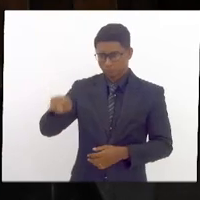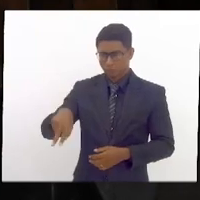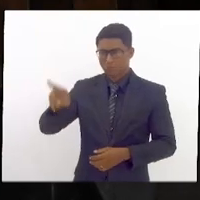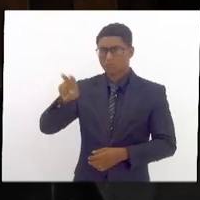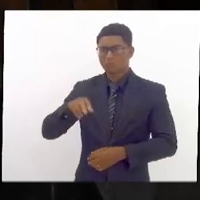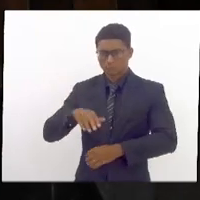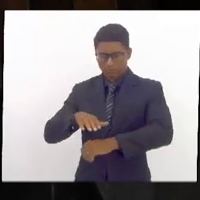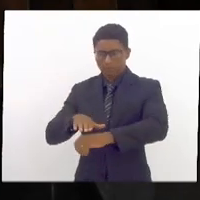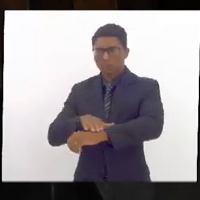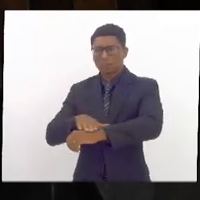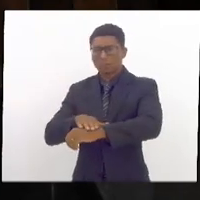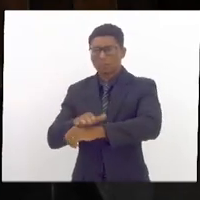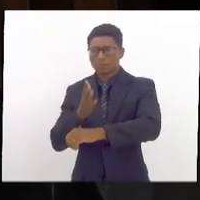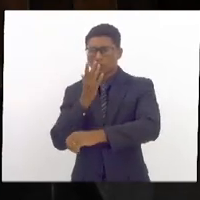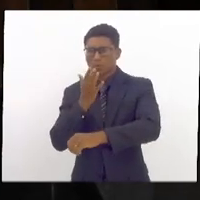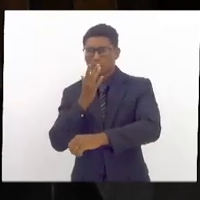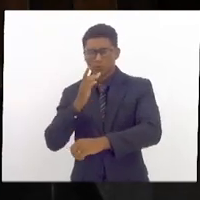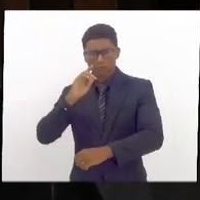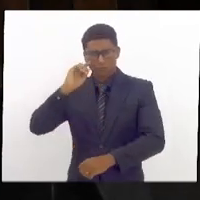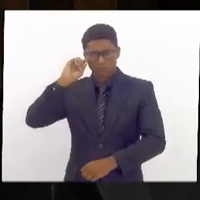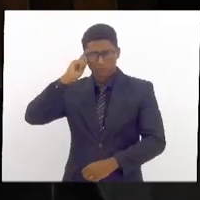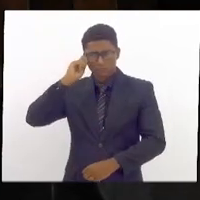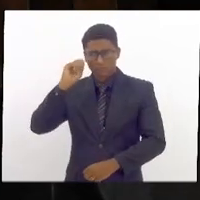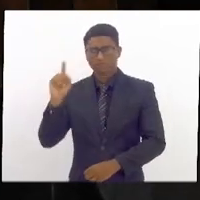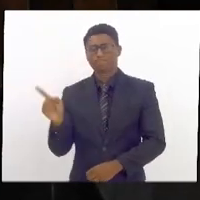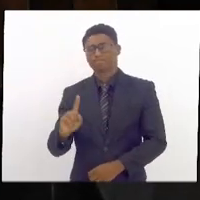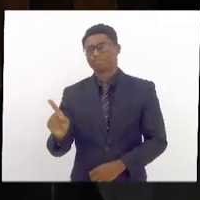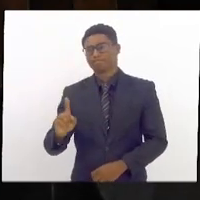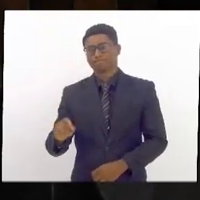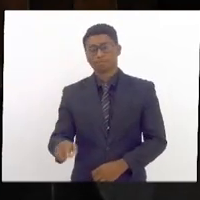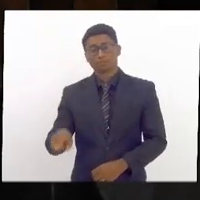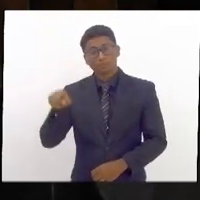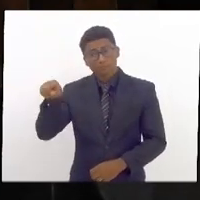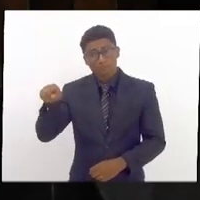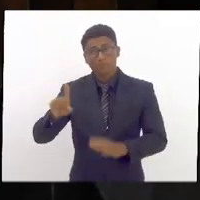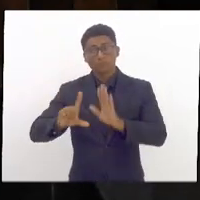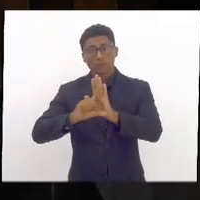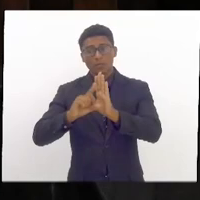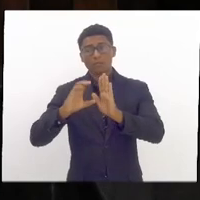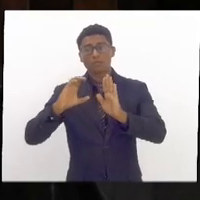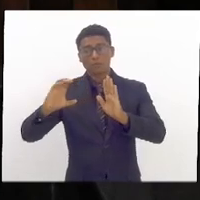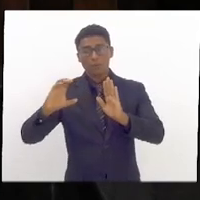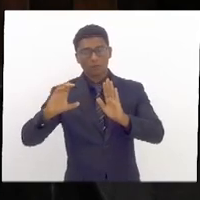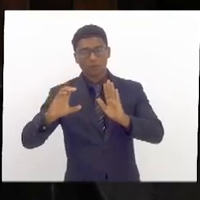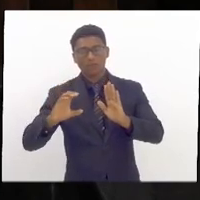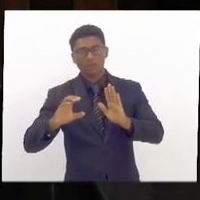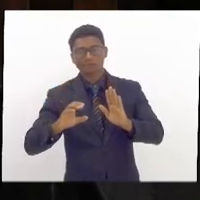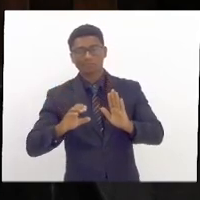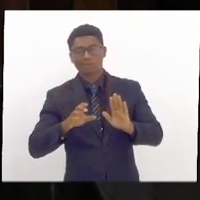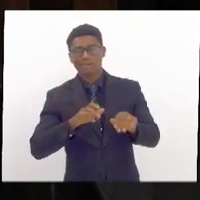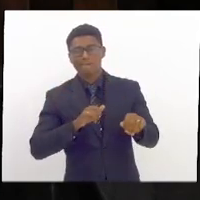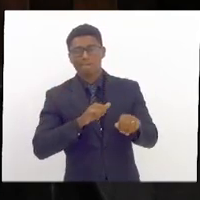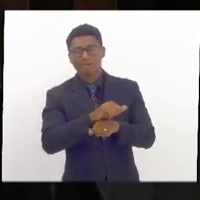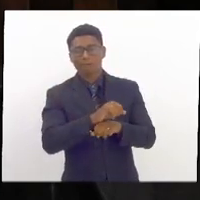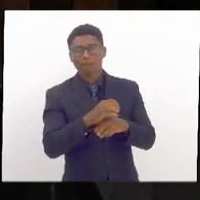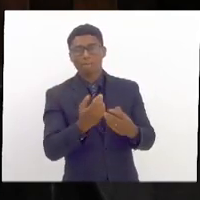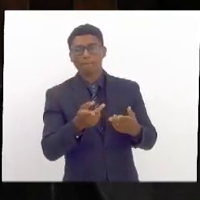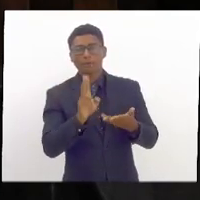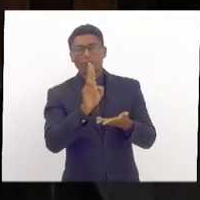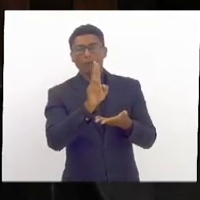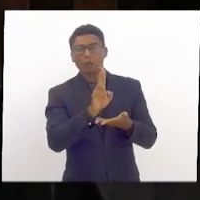dele não é negra, que ele se valeu da lei de cotas para ingressar numa universidade pública